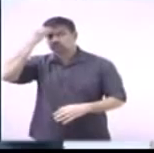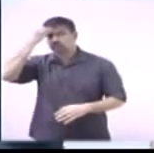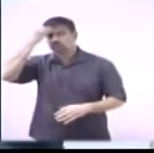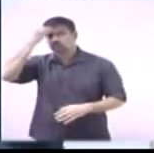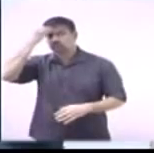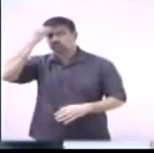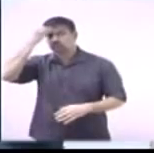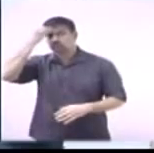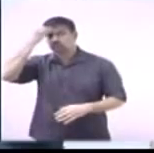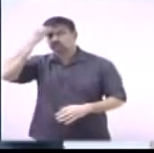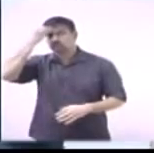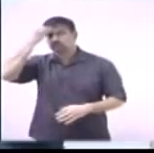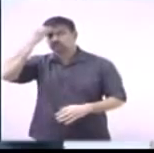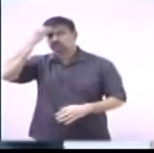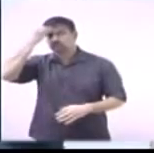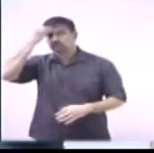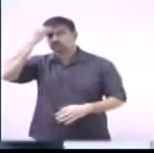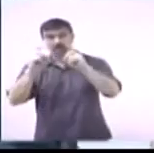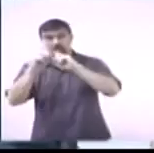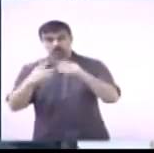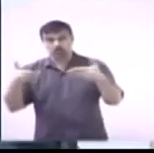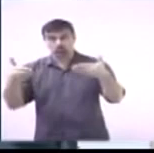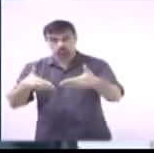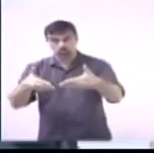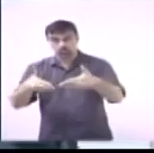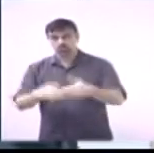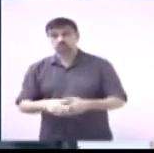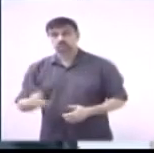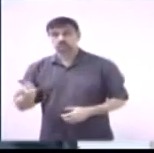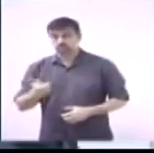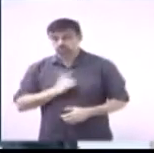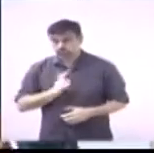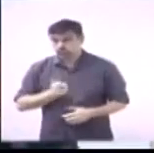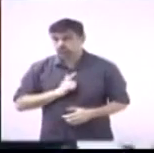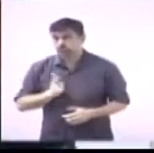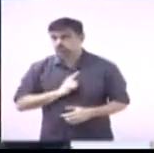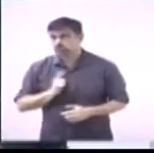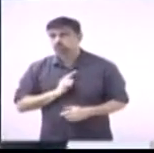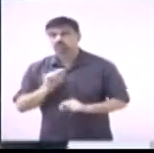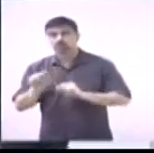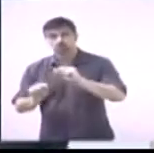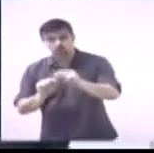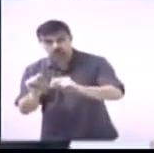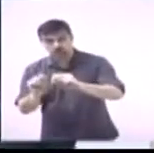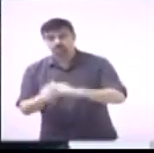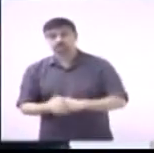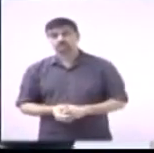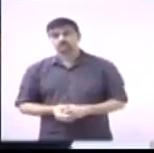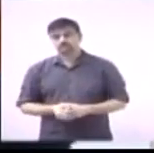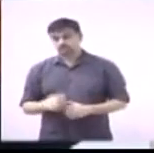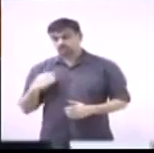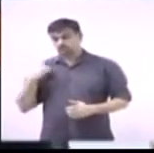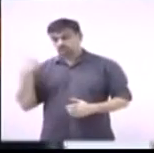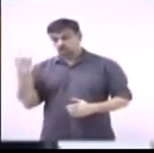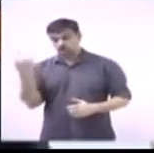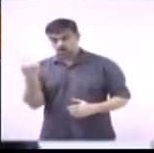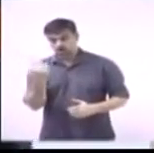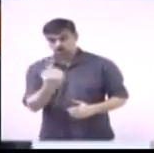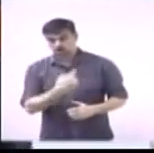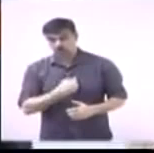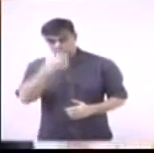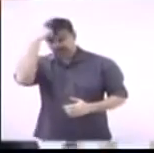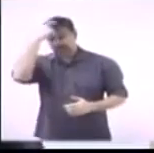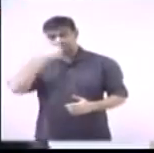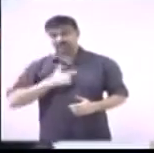verificar aqui no plenário, inclusive no começo da nossa sessão, que o fato de nós sermos, e eu falo